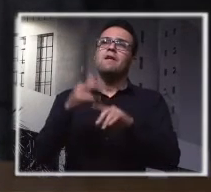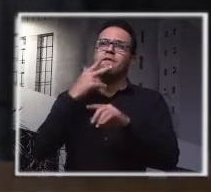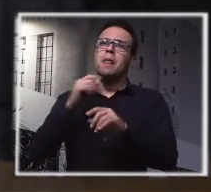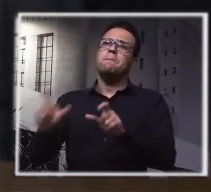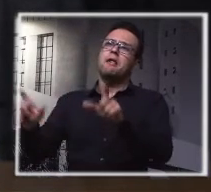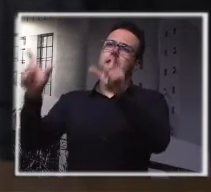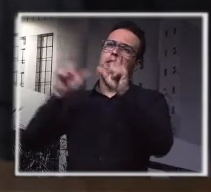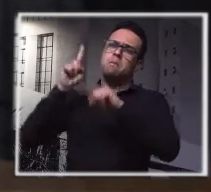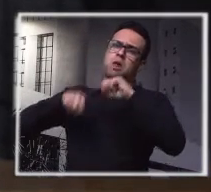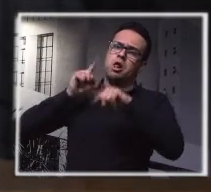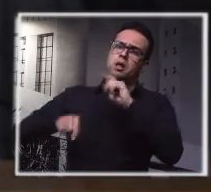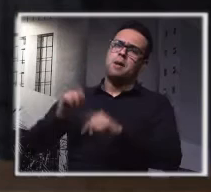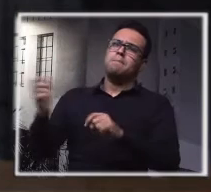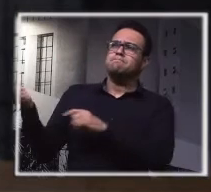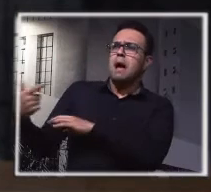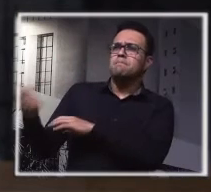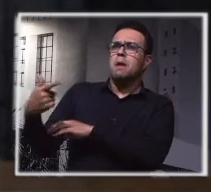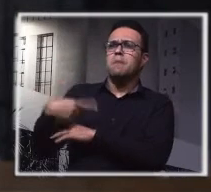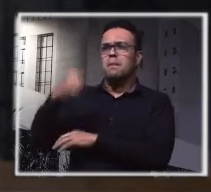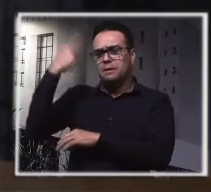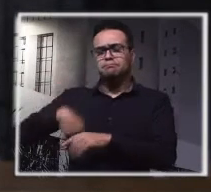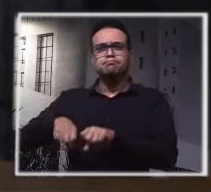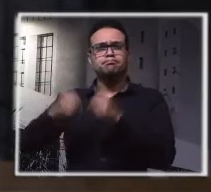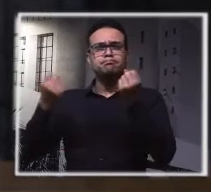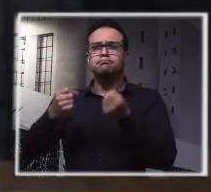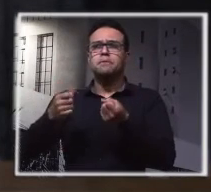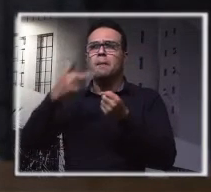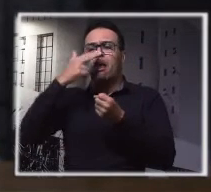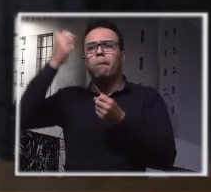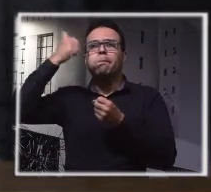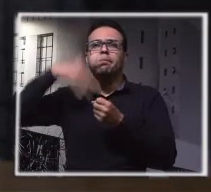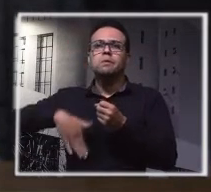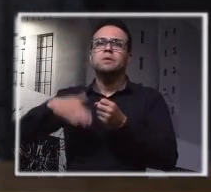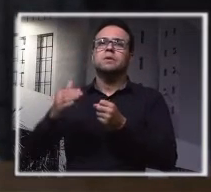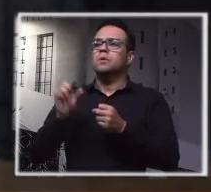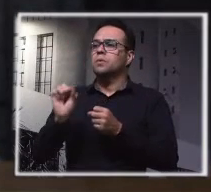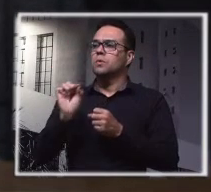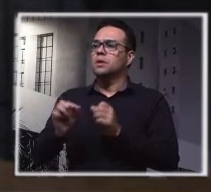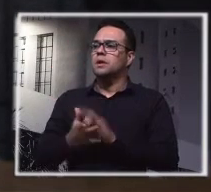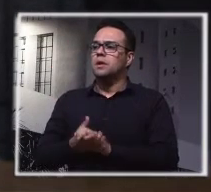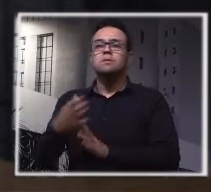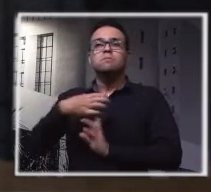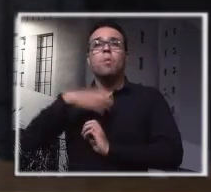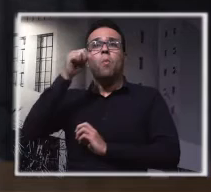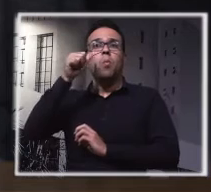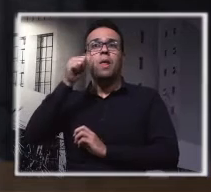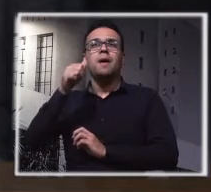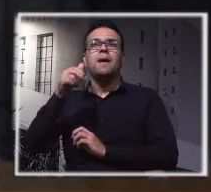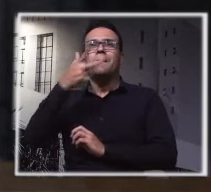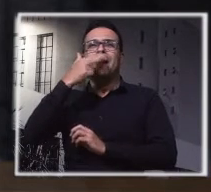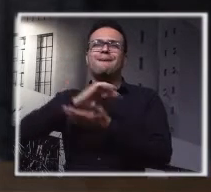que ela sofreu, a depreciação na autoestima, o conceito dela, a forma como ela foi